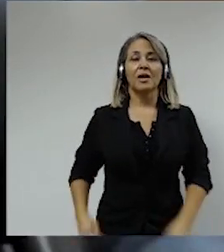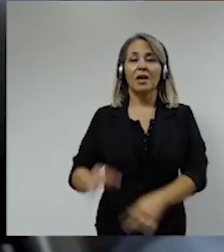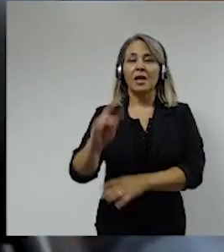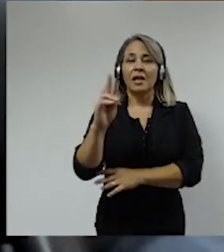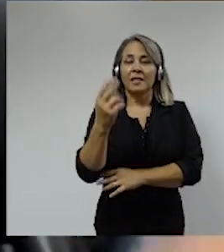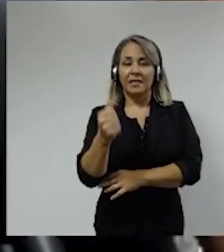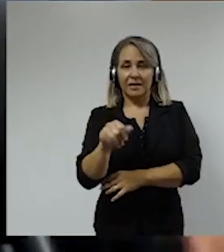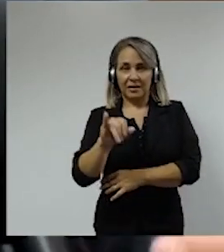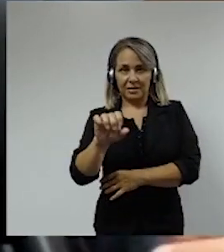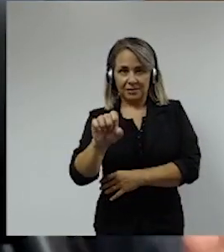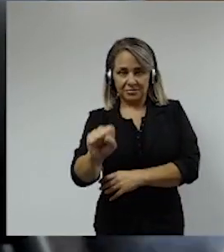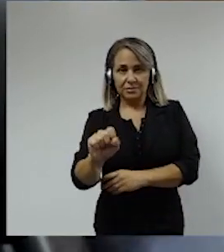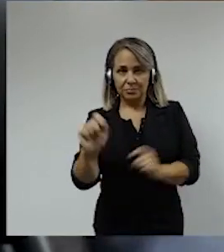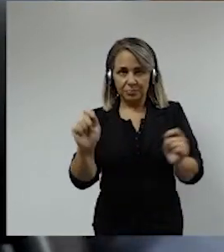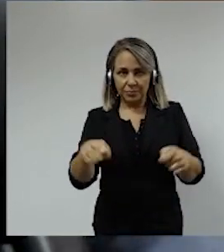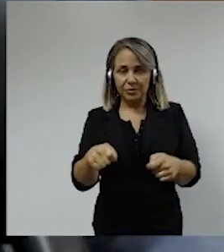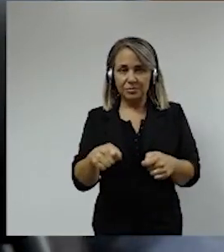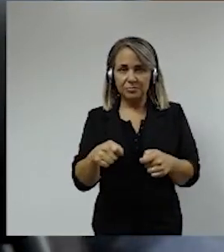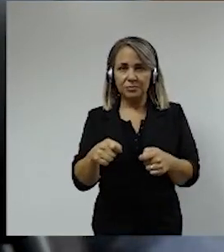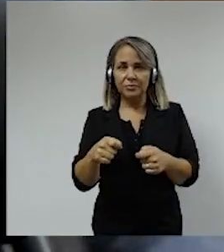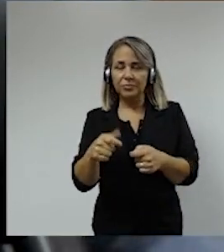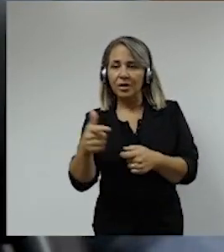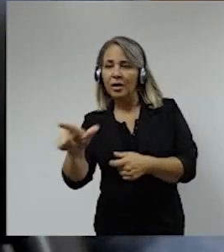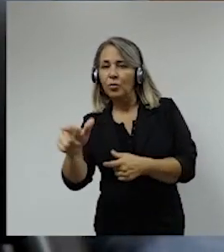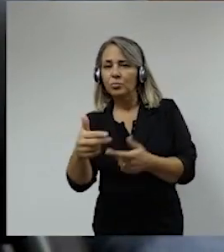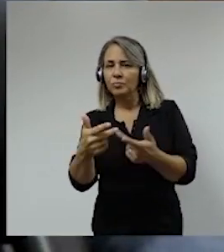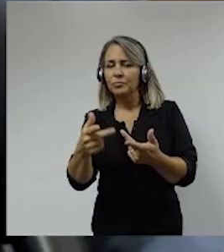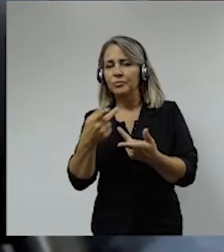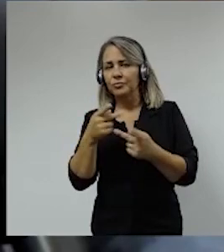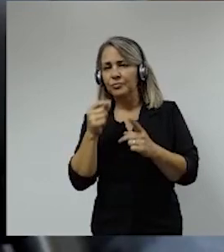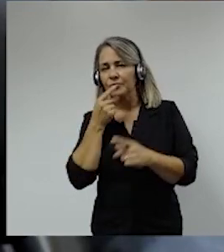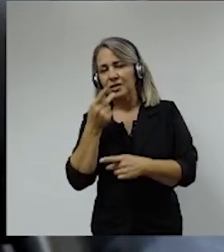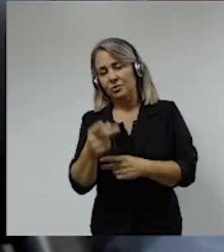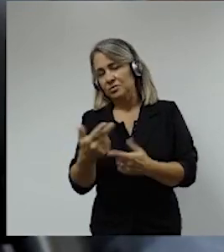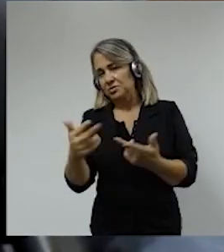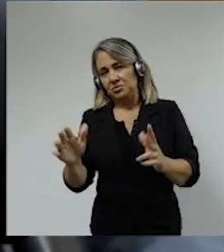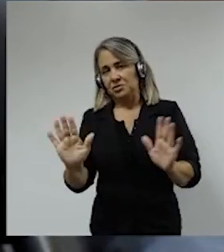alguma intervenção ou posso fazer uma nova questão? Doutora Branca?